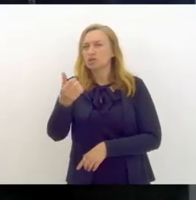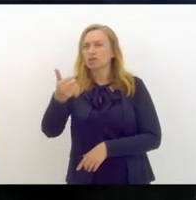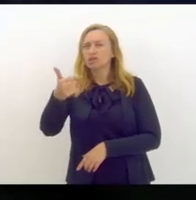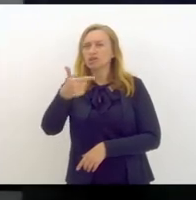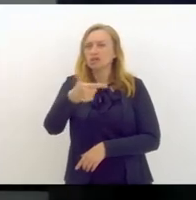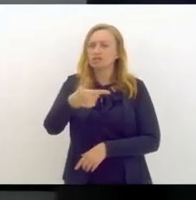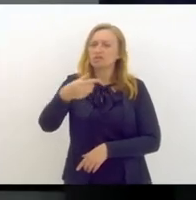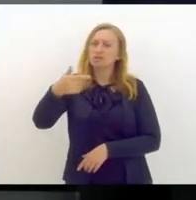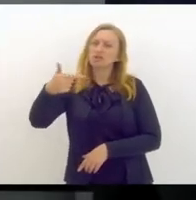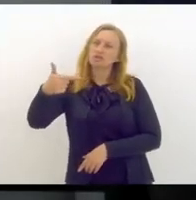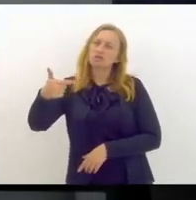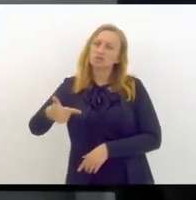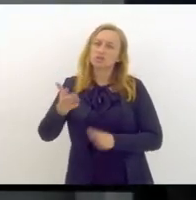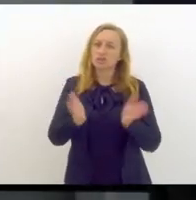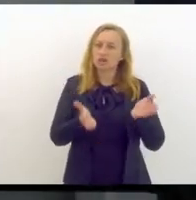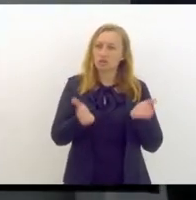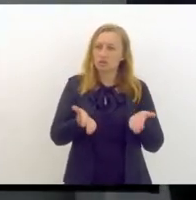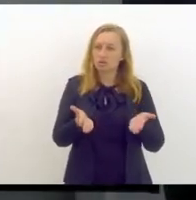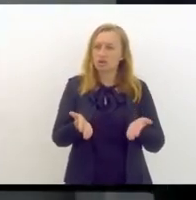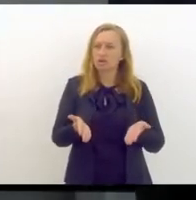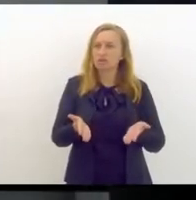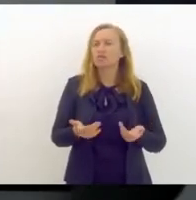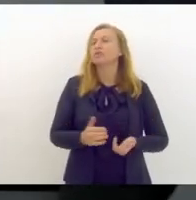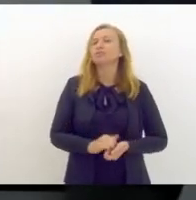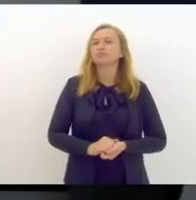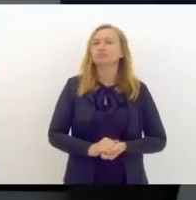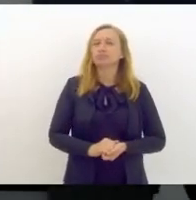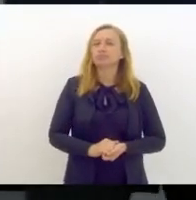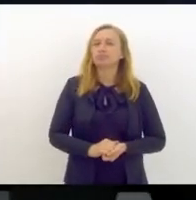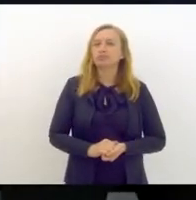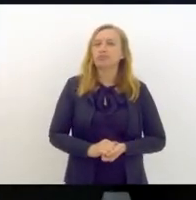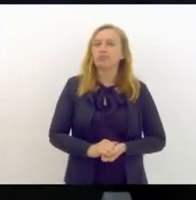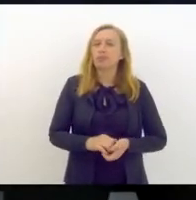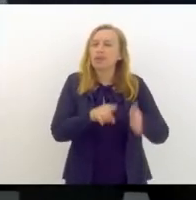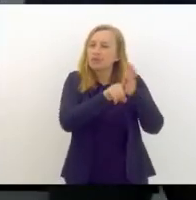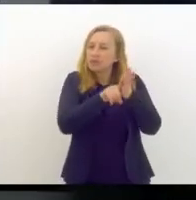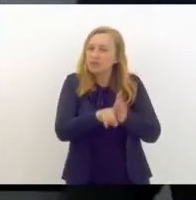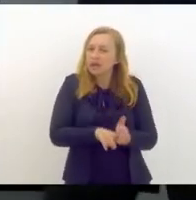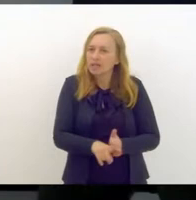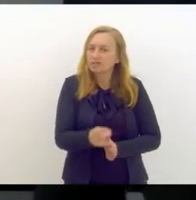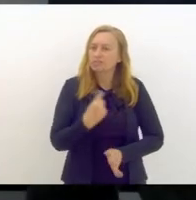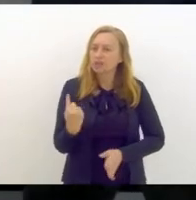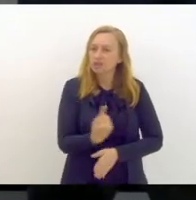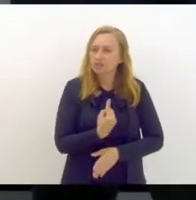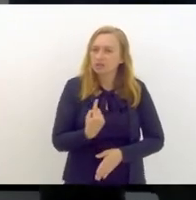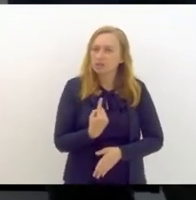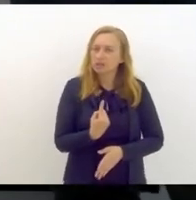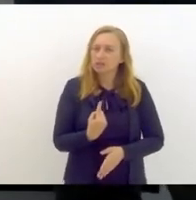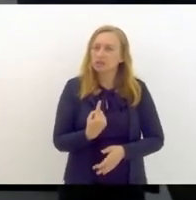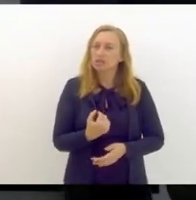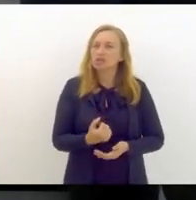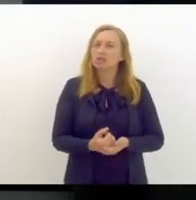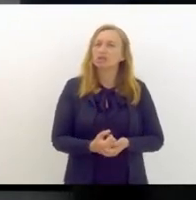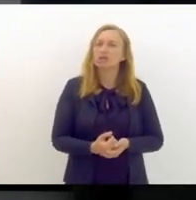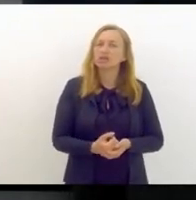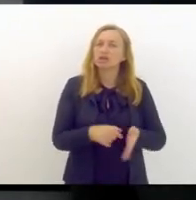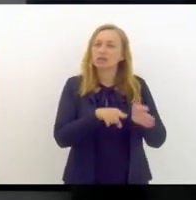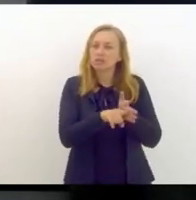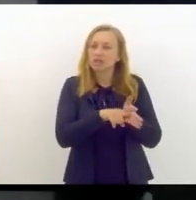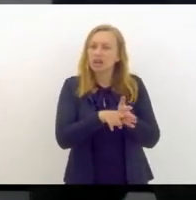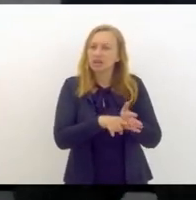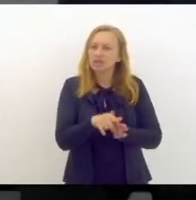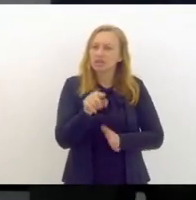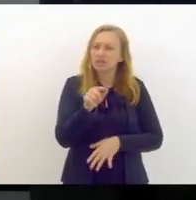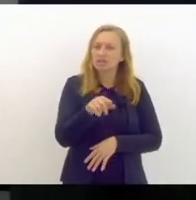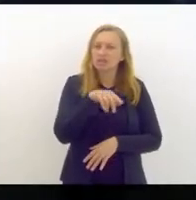PAN Rio Paraíba do Sul, por conta da presença do refúgio, vai fazer uma análise para nós. Por meio de análise genética desse animal aqui,